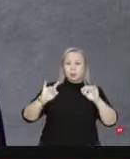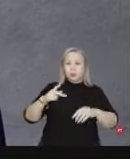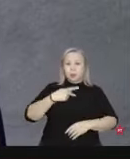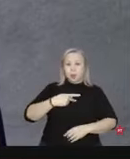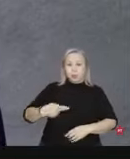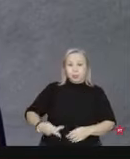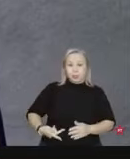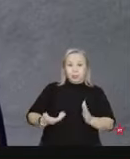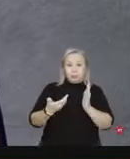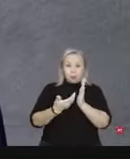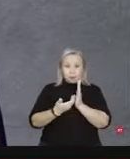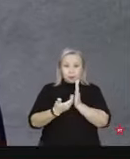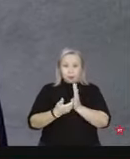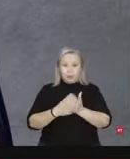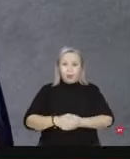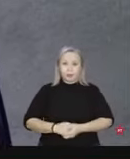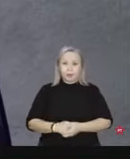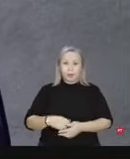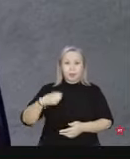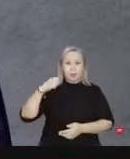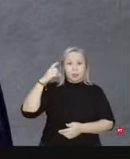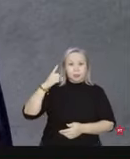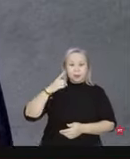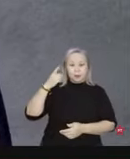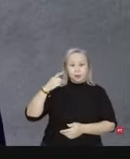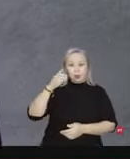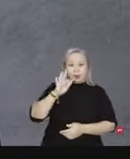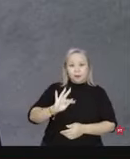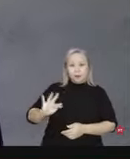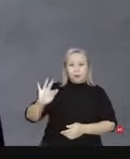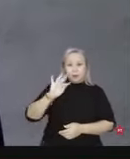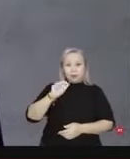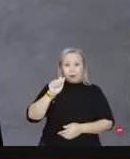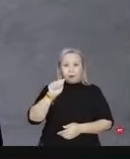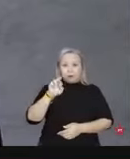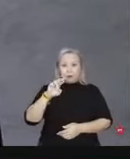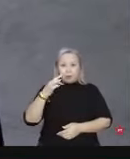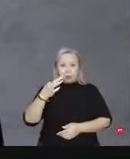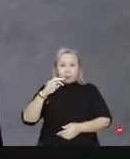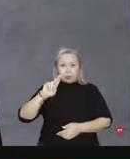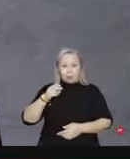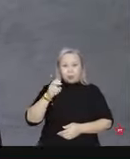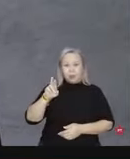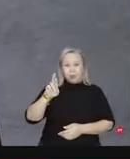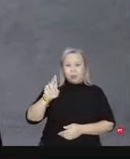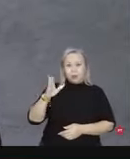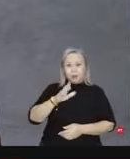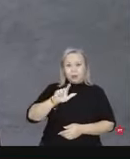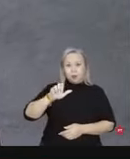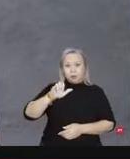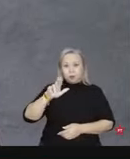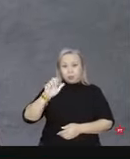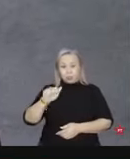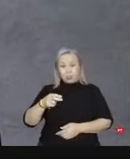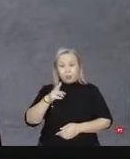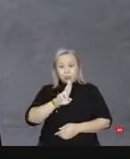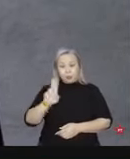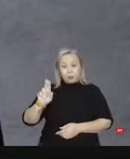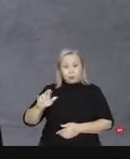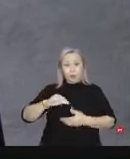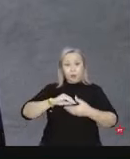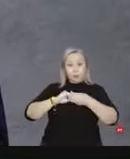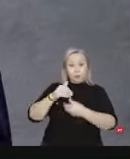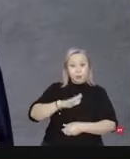Câmara dos Deputados, o deputado federal Arthur Lira, que da mesma forma, em seu nome, cumprimento todos os deputados federais